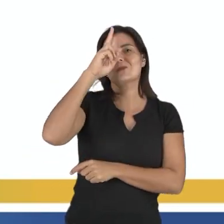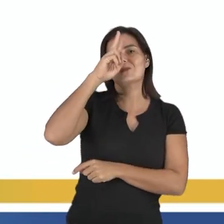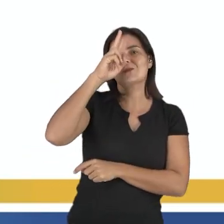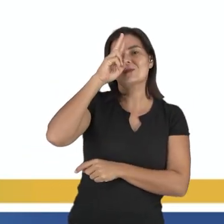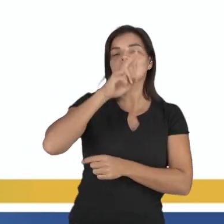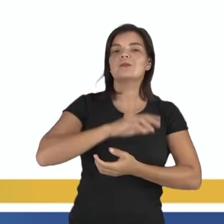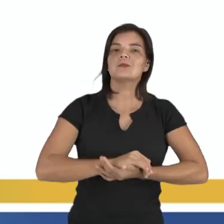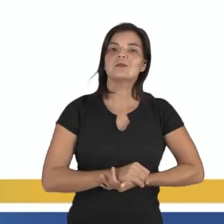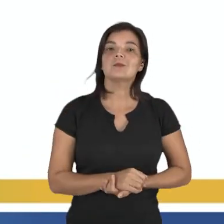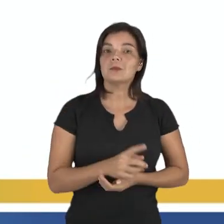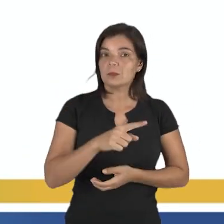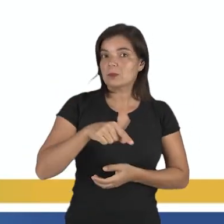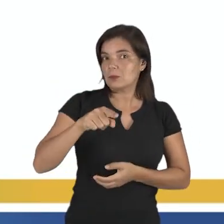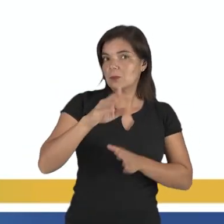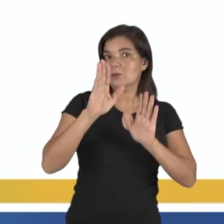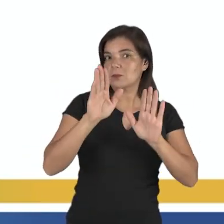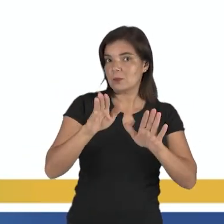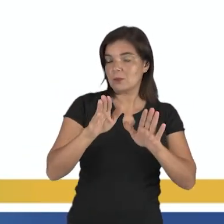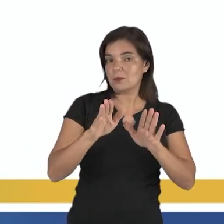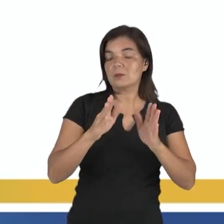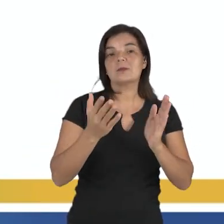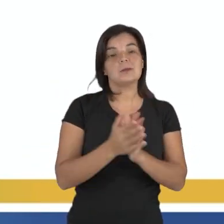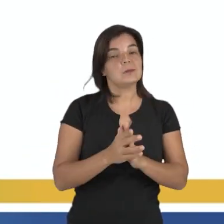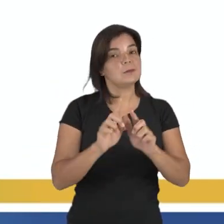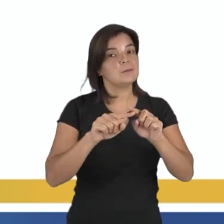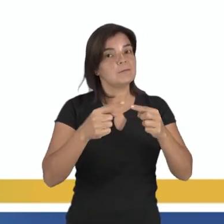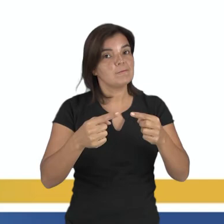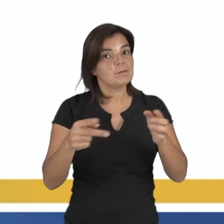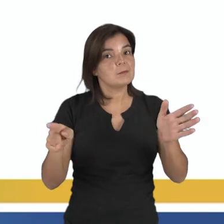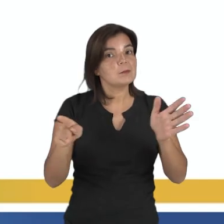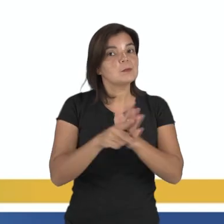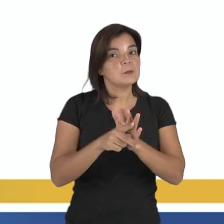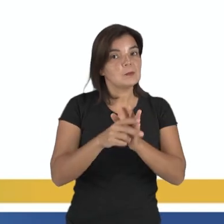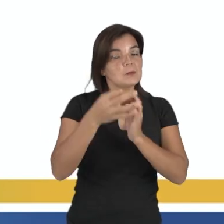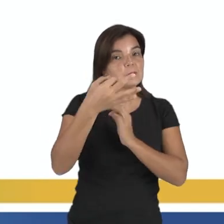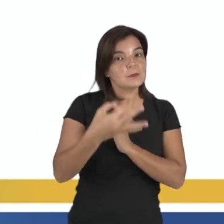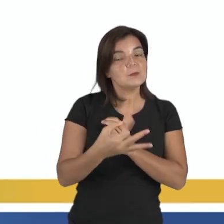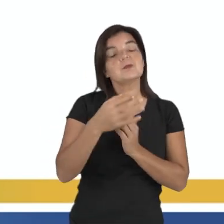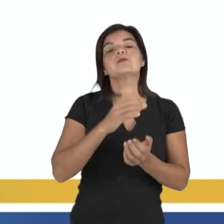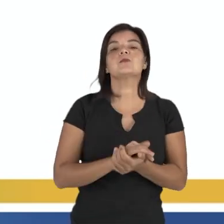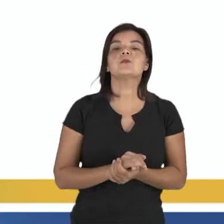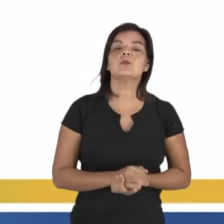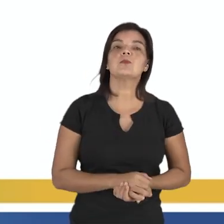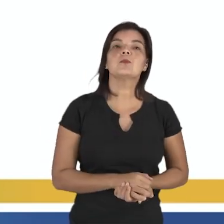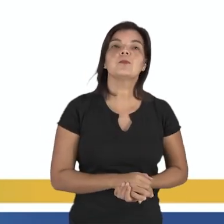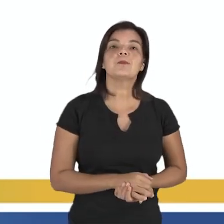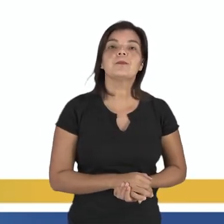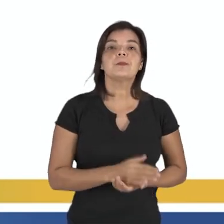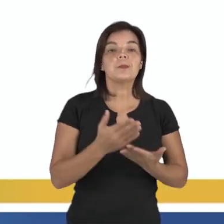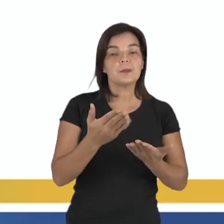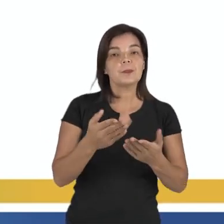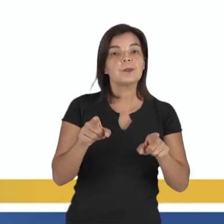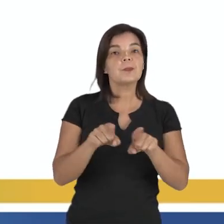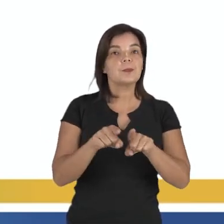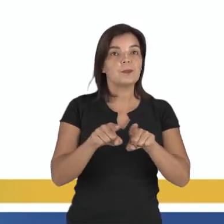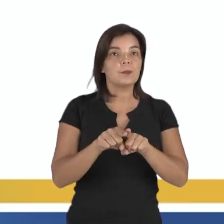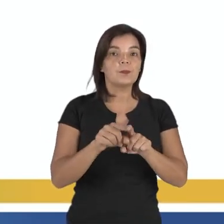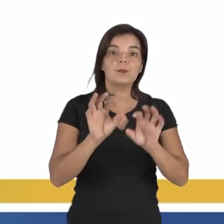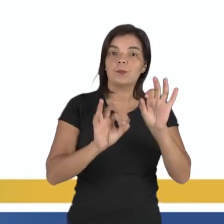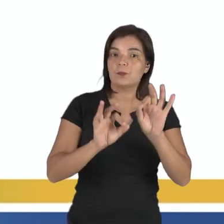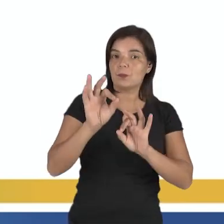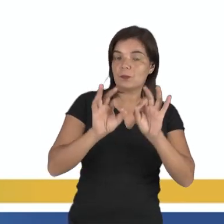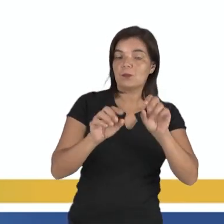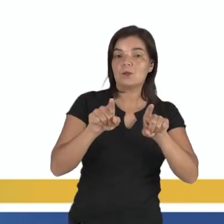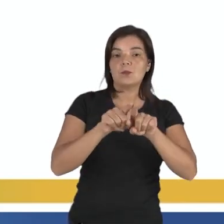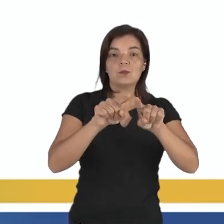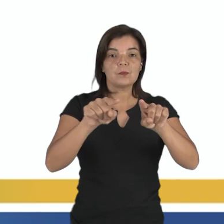ao longo da história. Então aqui a questão já está sendo mais específica, certo? Lá pedi apenas a produção. Aqui pede a produção no